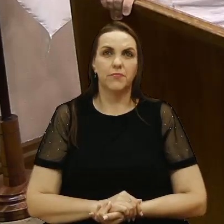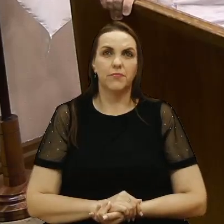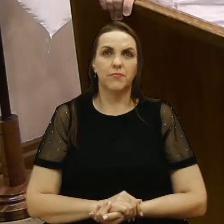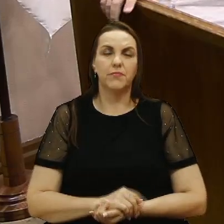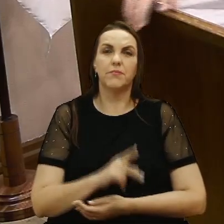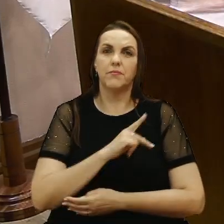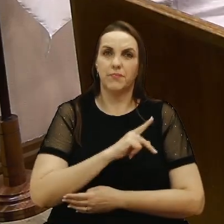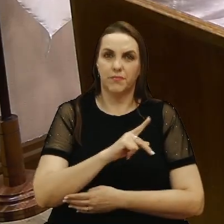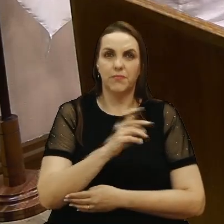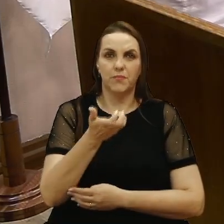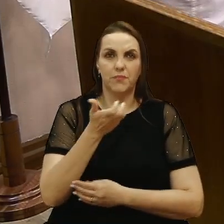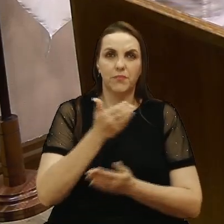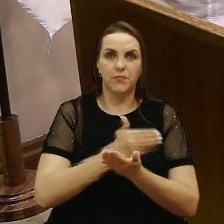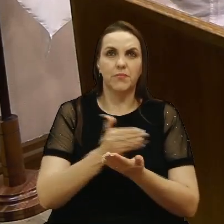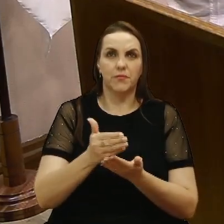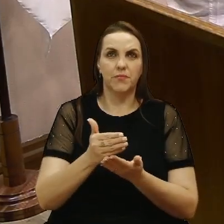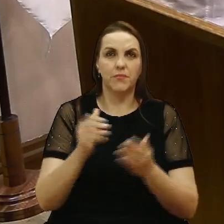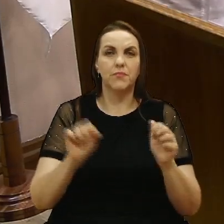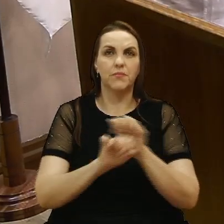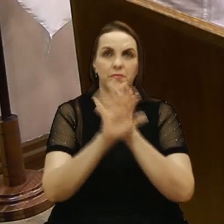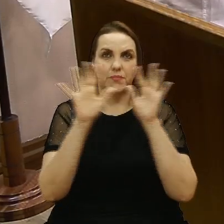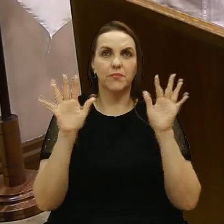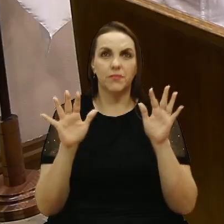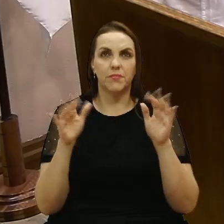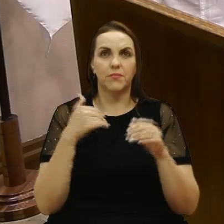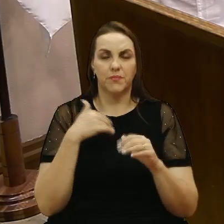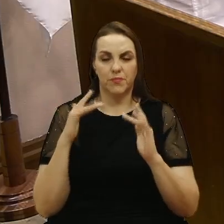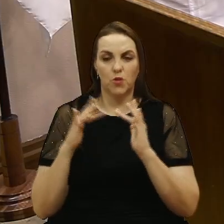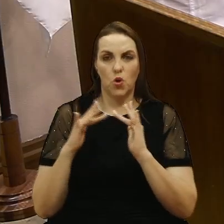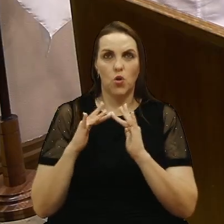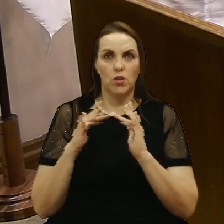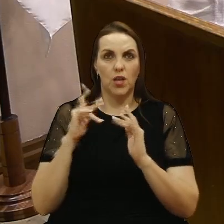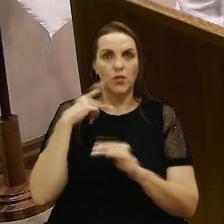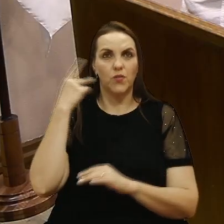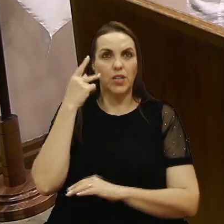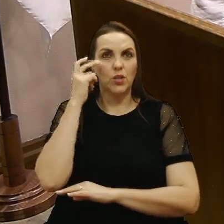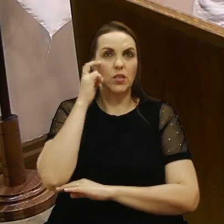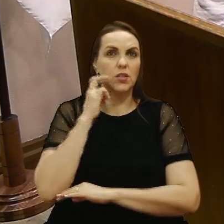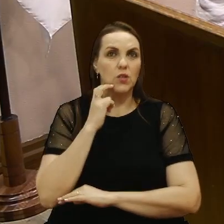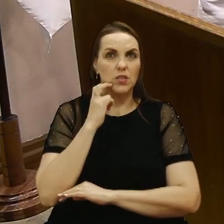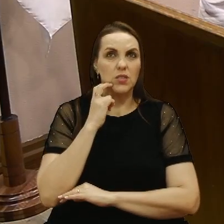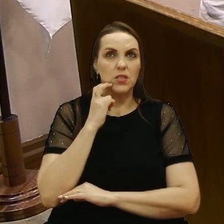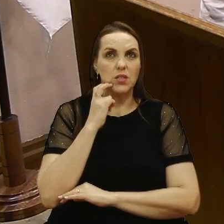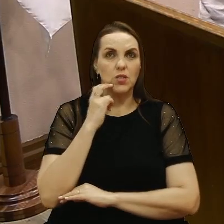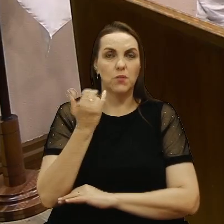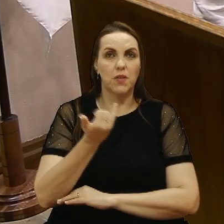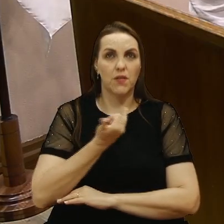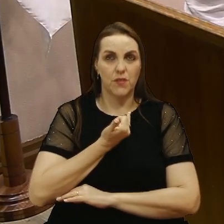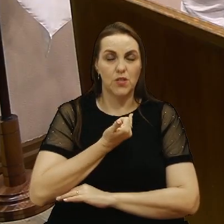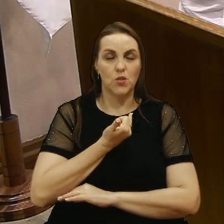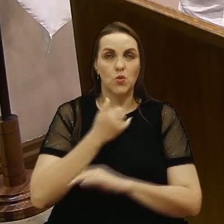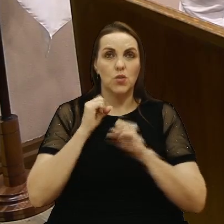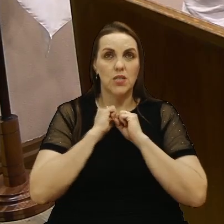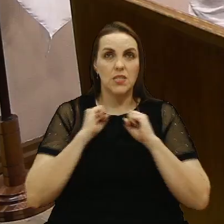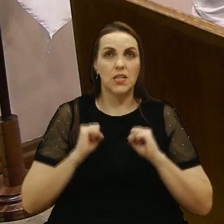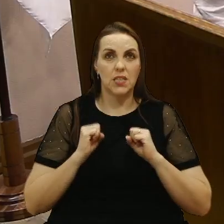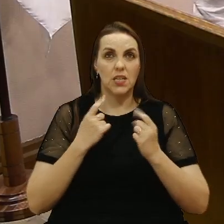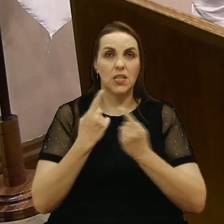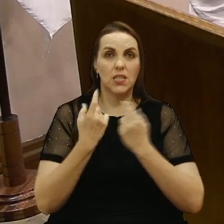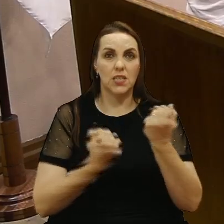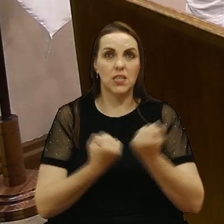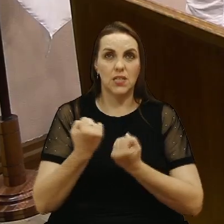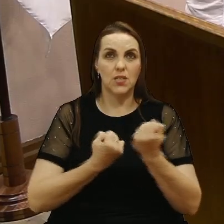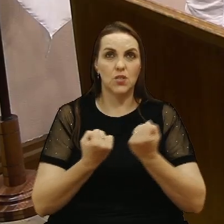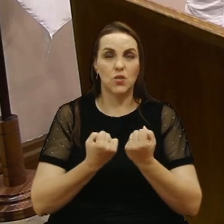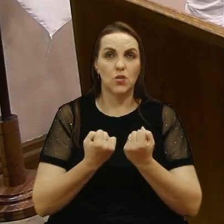Presidente, queria começar exclusivamente esclarecendo que fui contatado pelo vereador Daniel Santos e me informou que a Secretaria de Trânsito